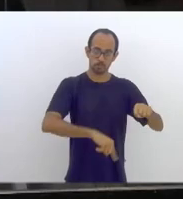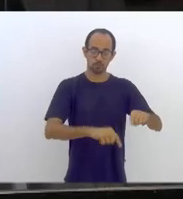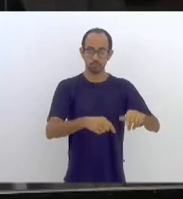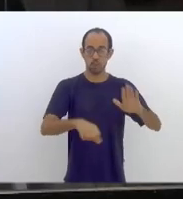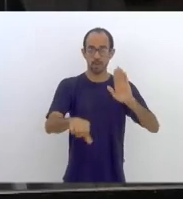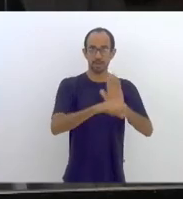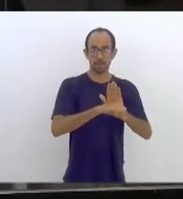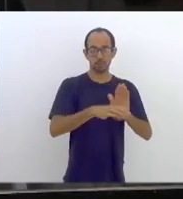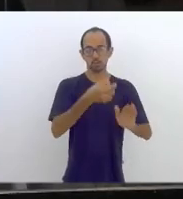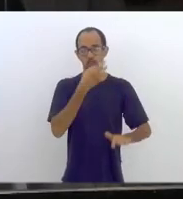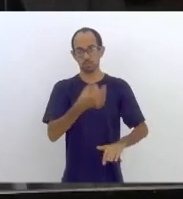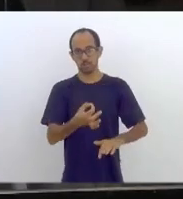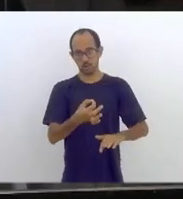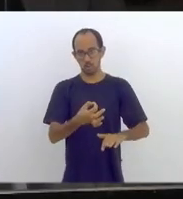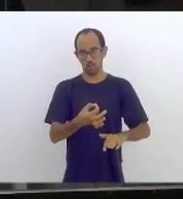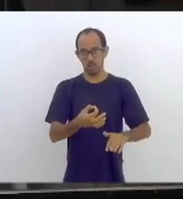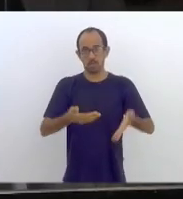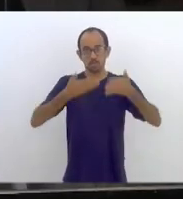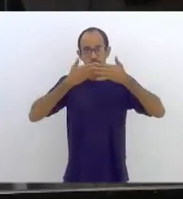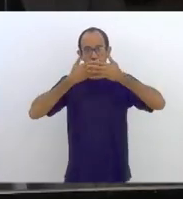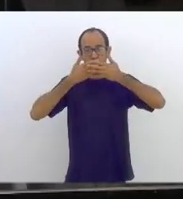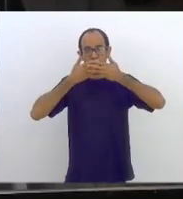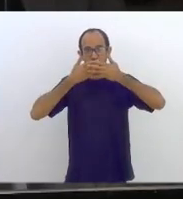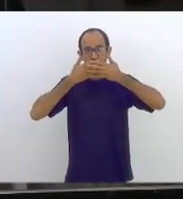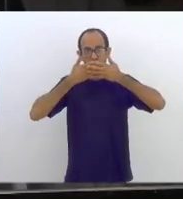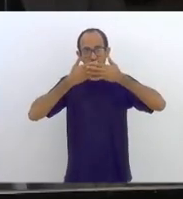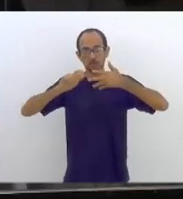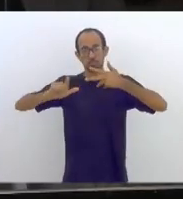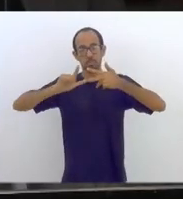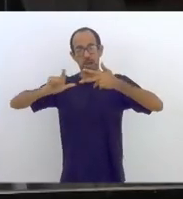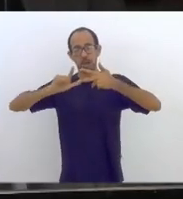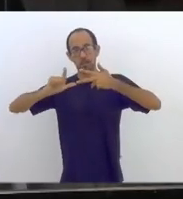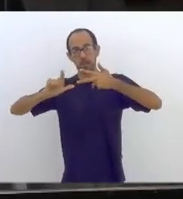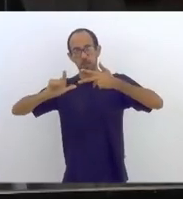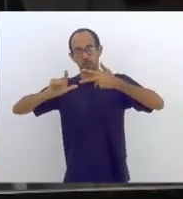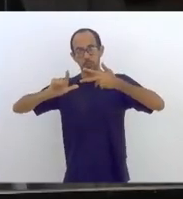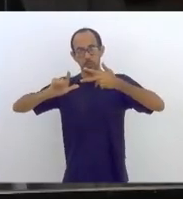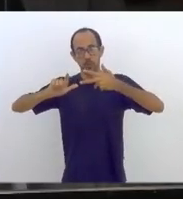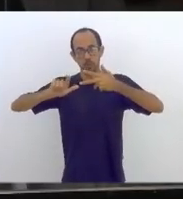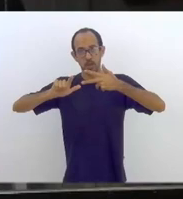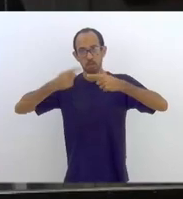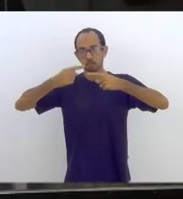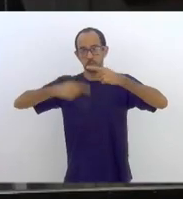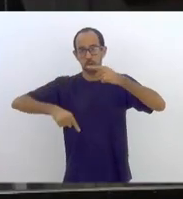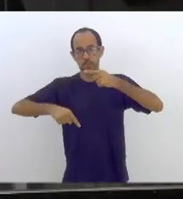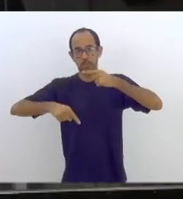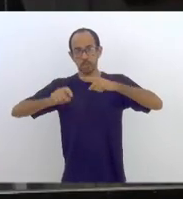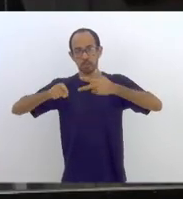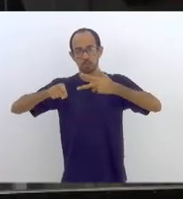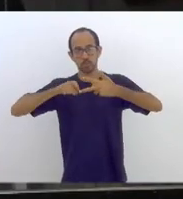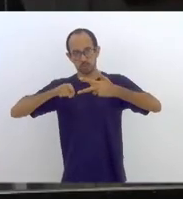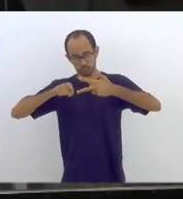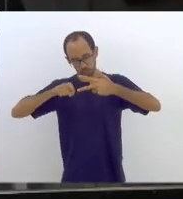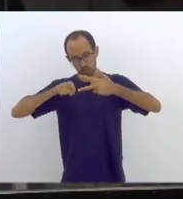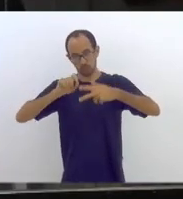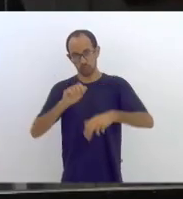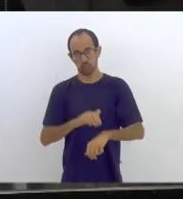opinião amordaçaram o Parlamento inviabilizaram o Executivo